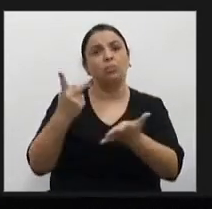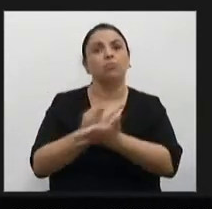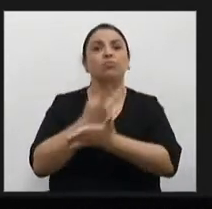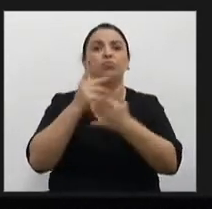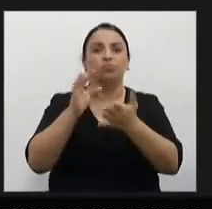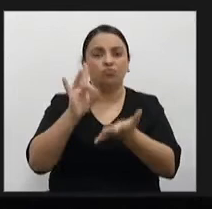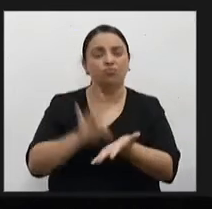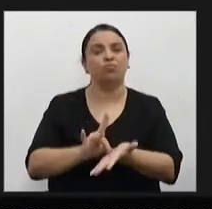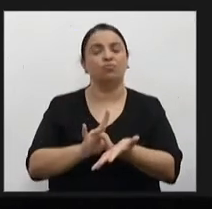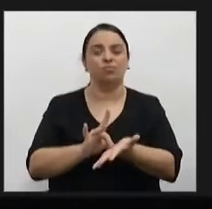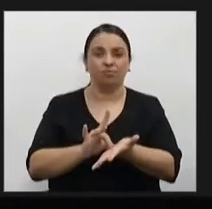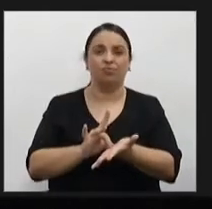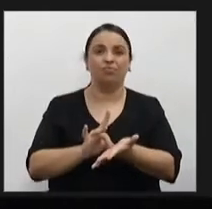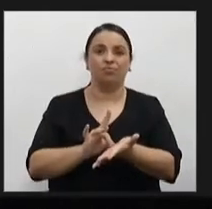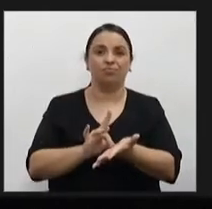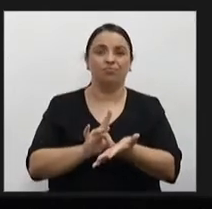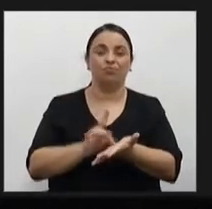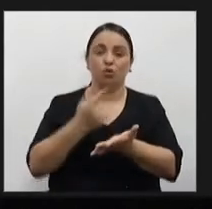infelizmente,